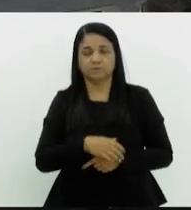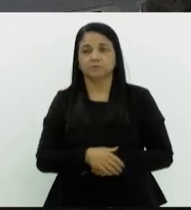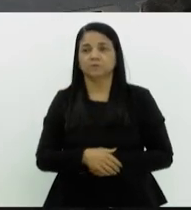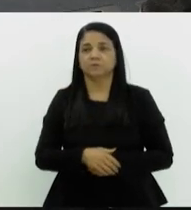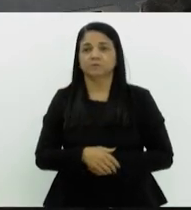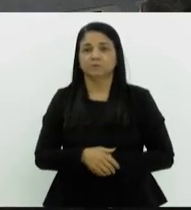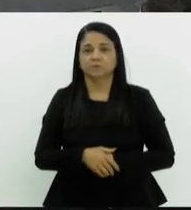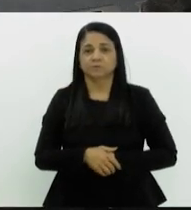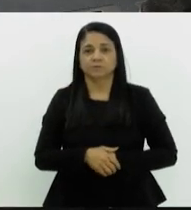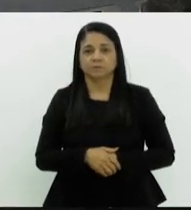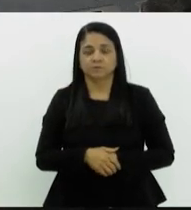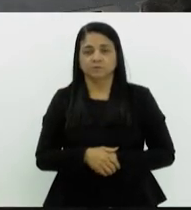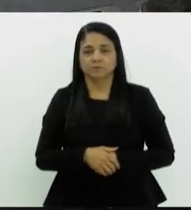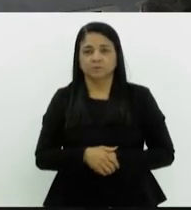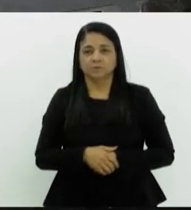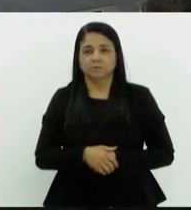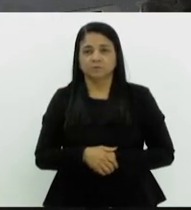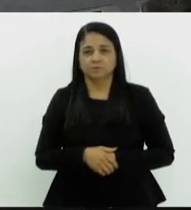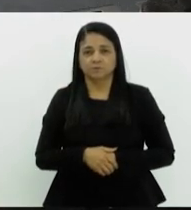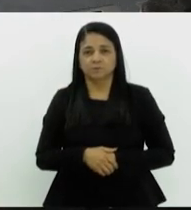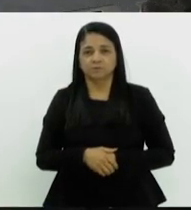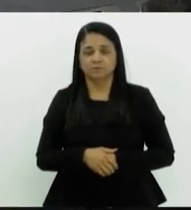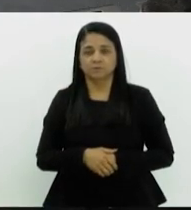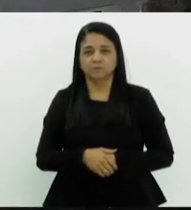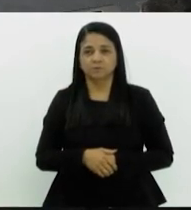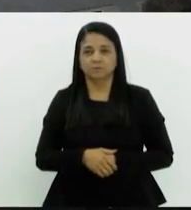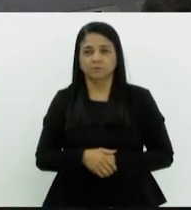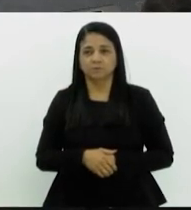Essa é para o final, né? Vamos chamar para vir.